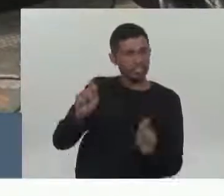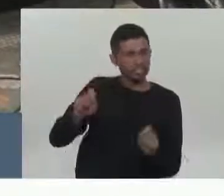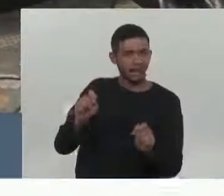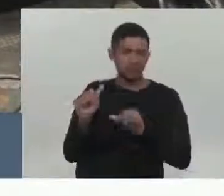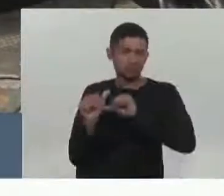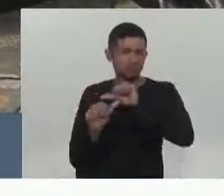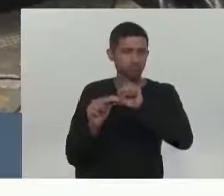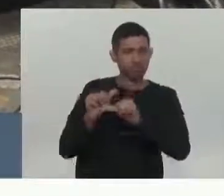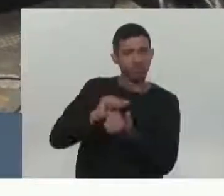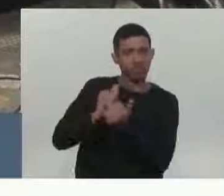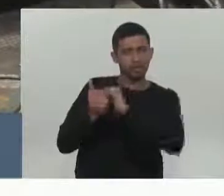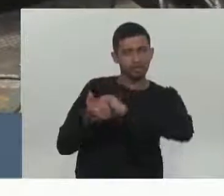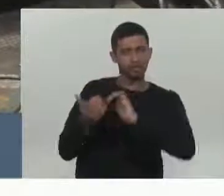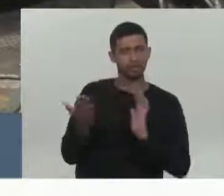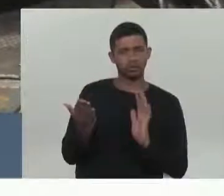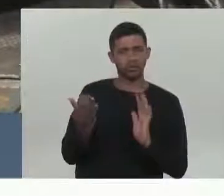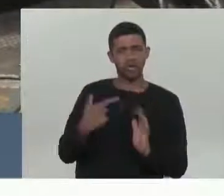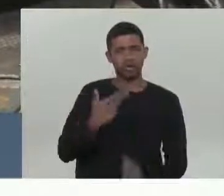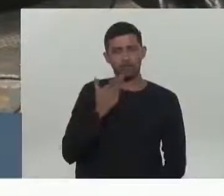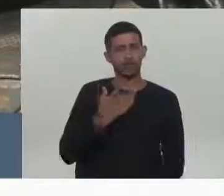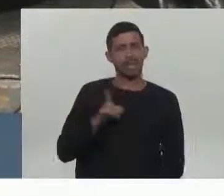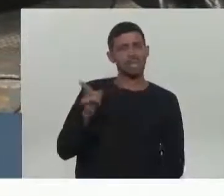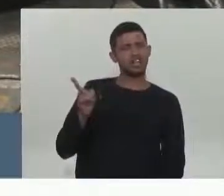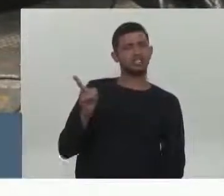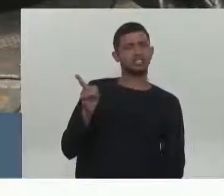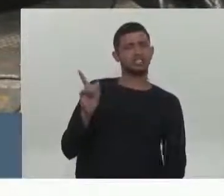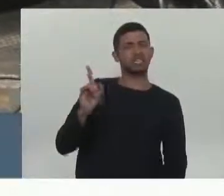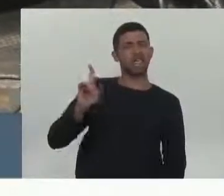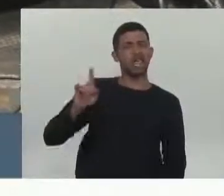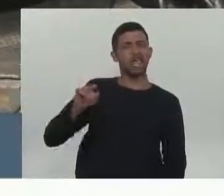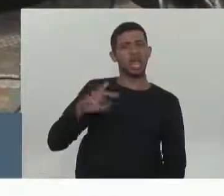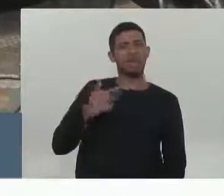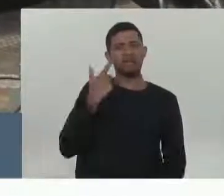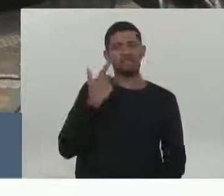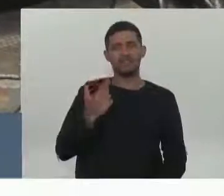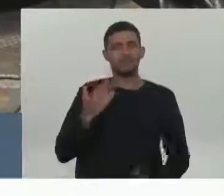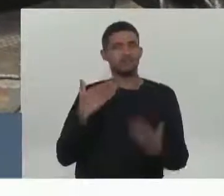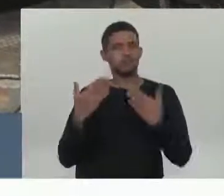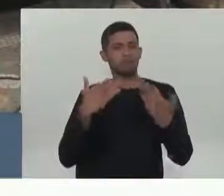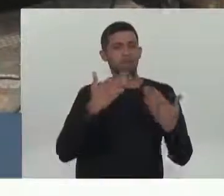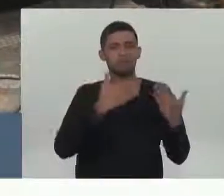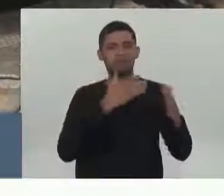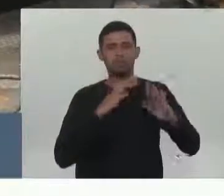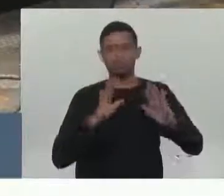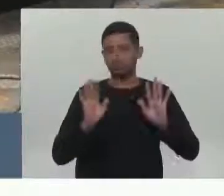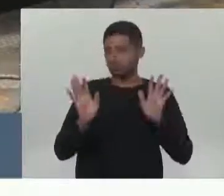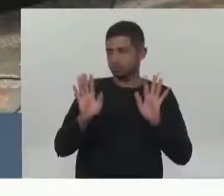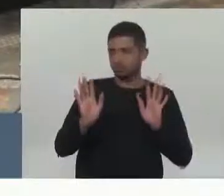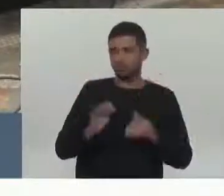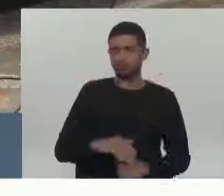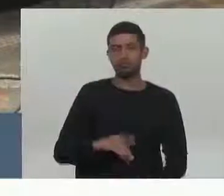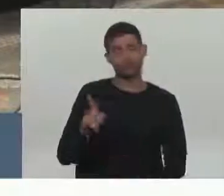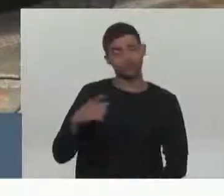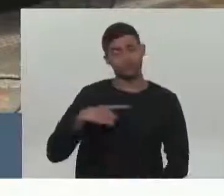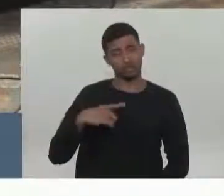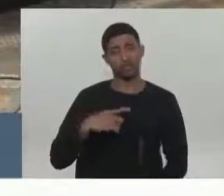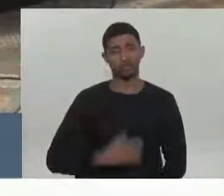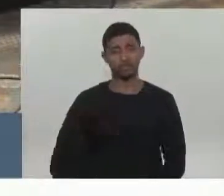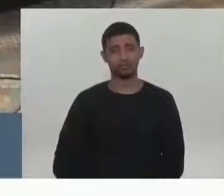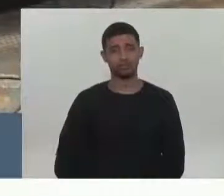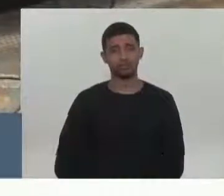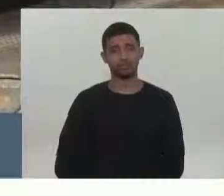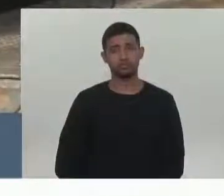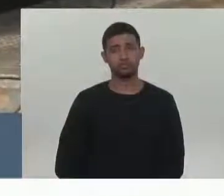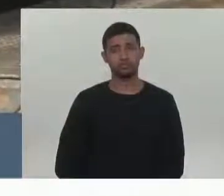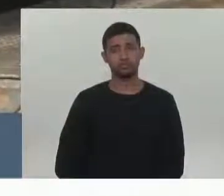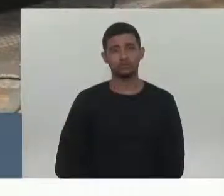flexível, não é negando que Vossa Excelência esteja abrindo uma série de diálogos, que está. É apontando que